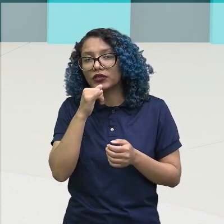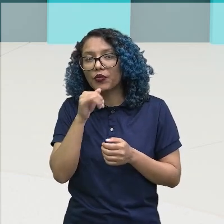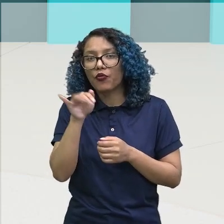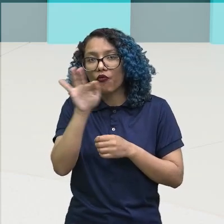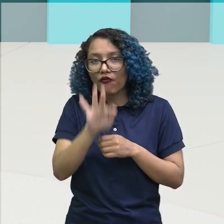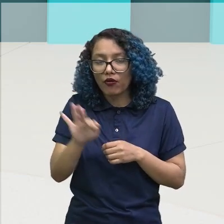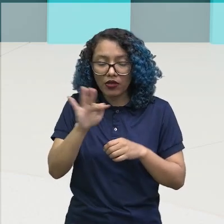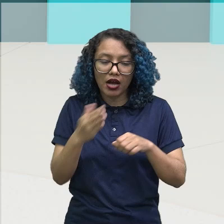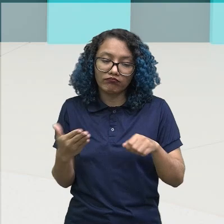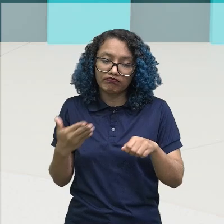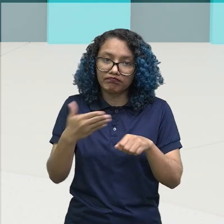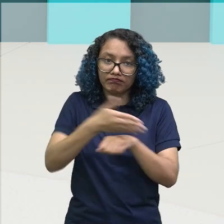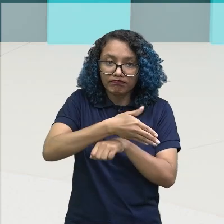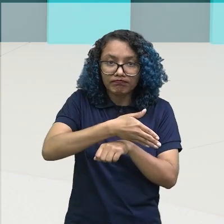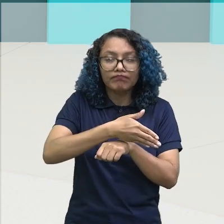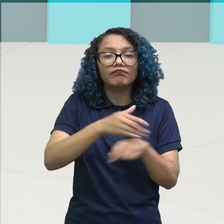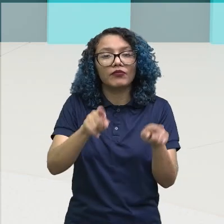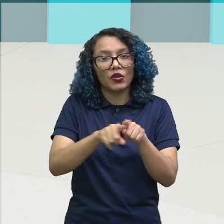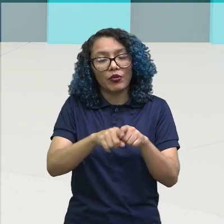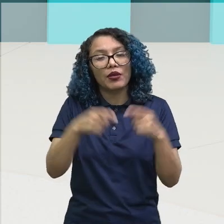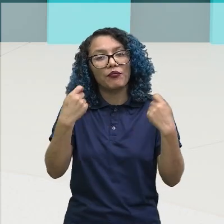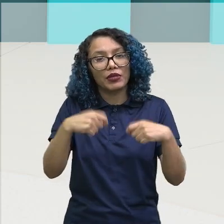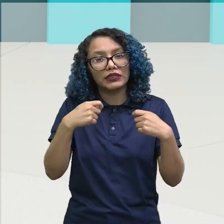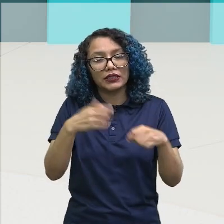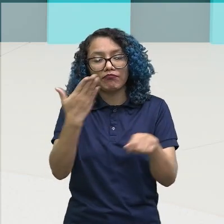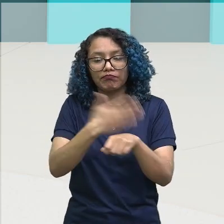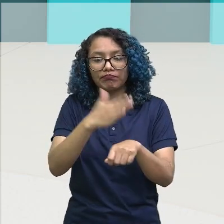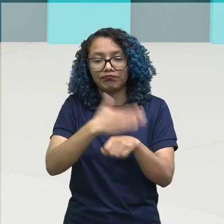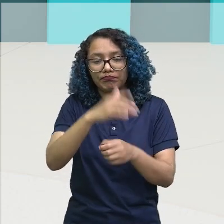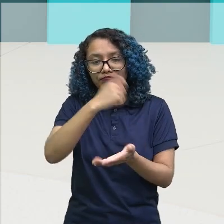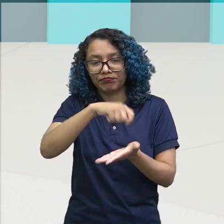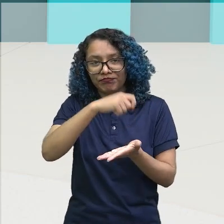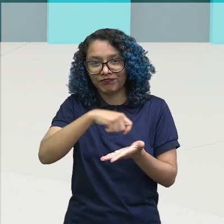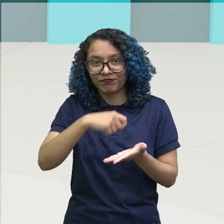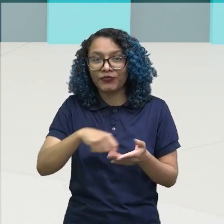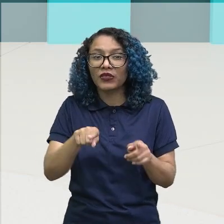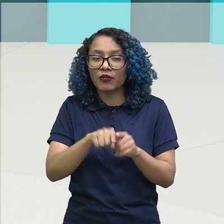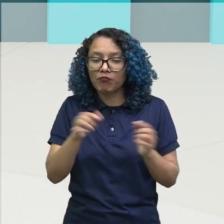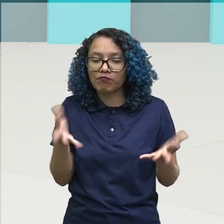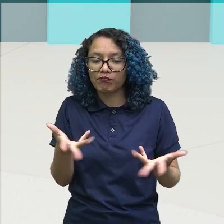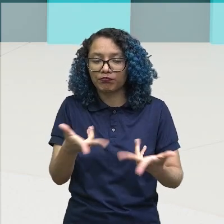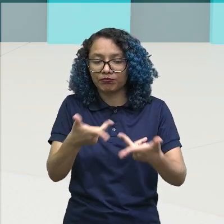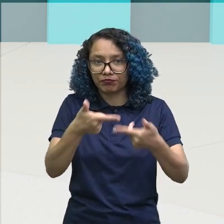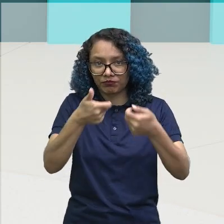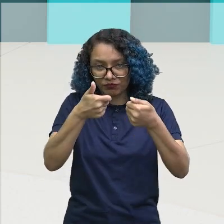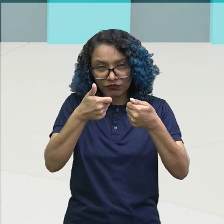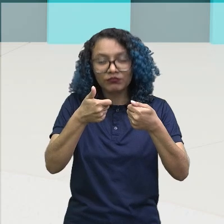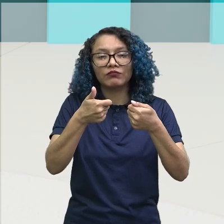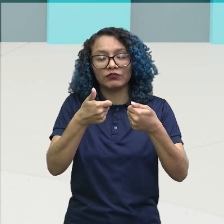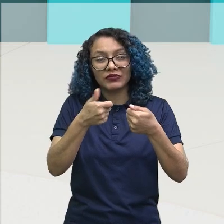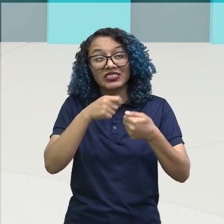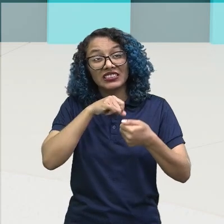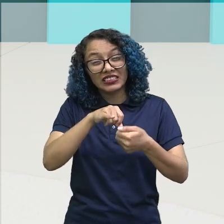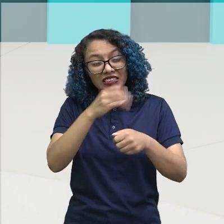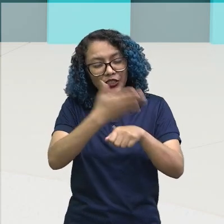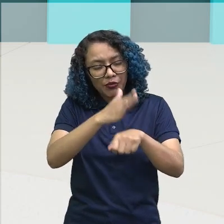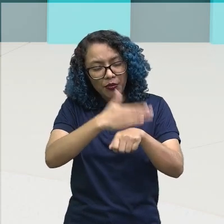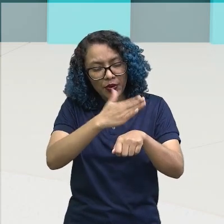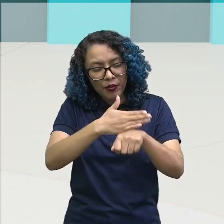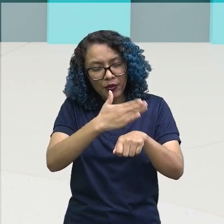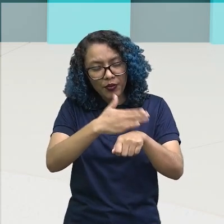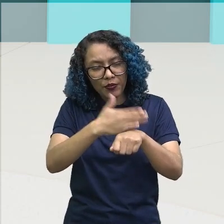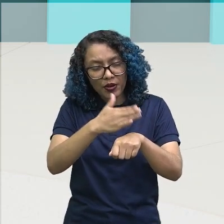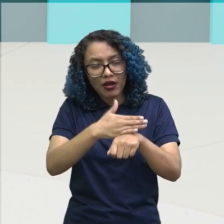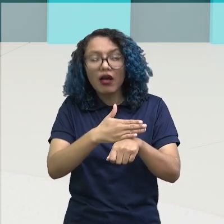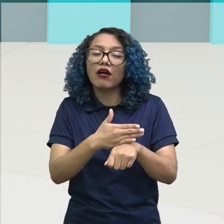é importante que você comece a treinar a sua escrita e busque aperfeiçoar. É por meio dessa busca, desse treino,